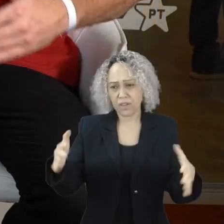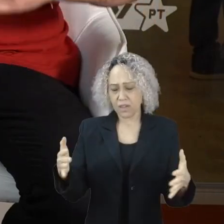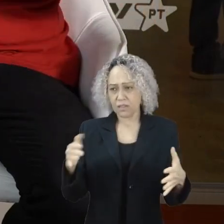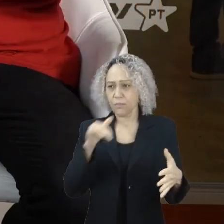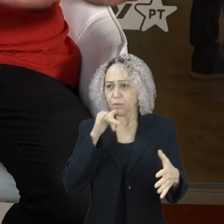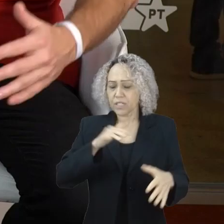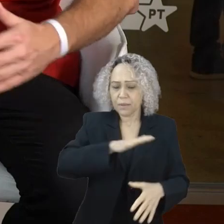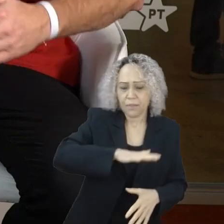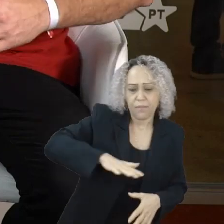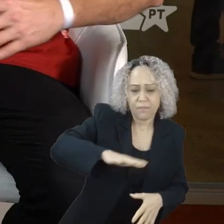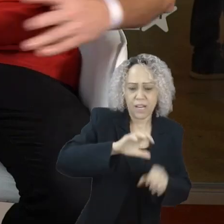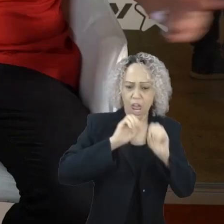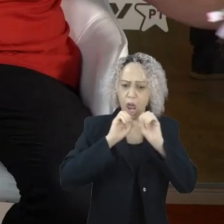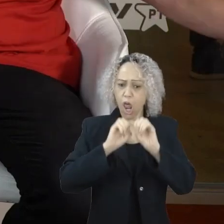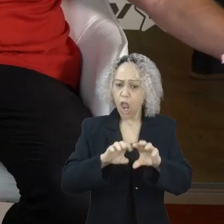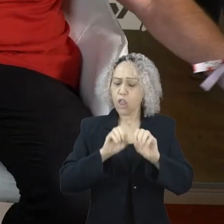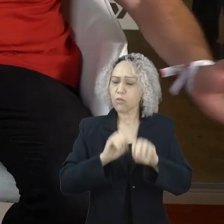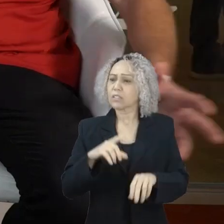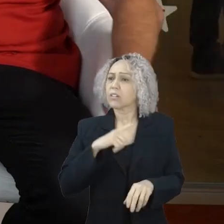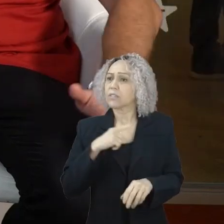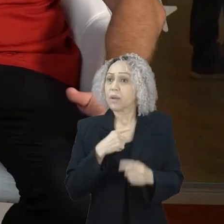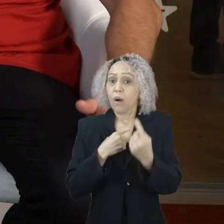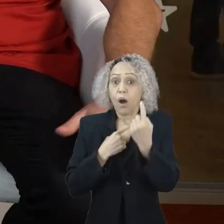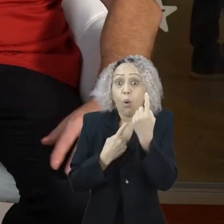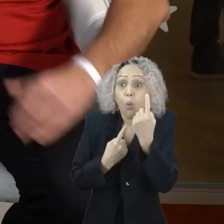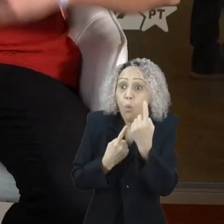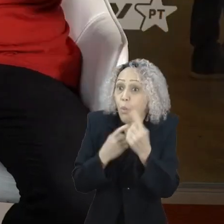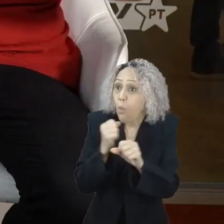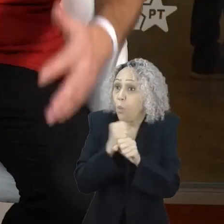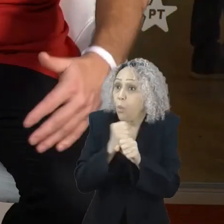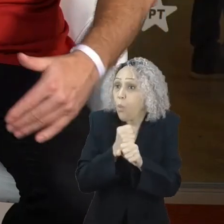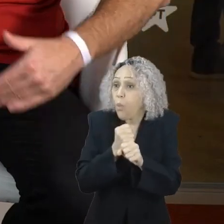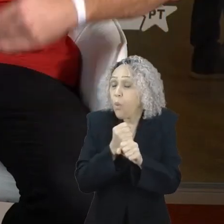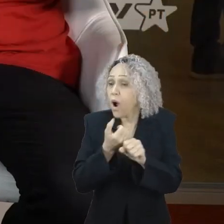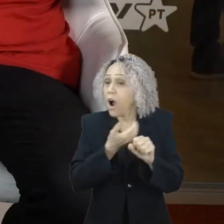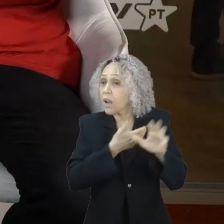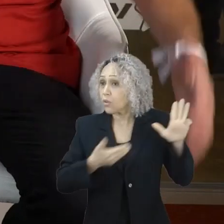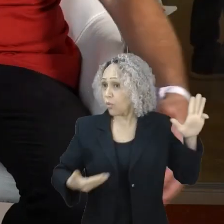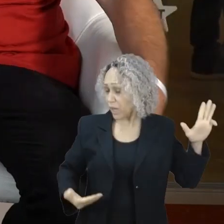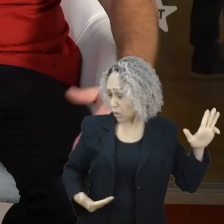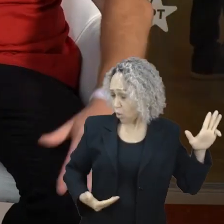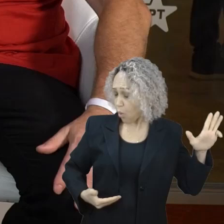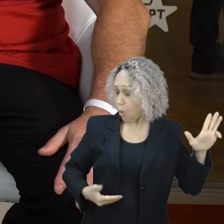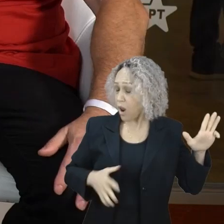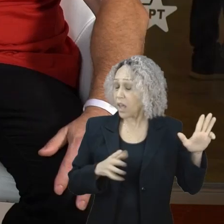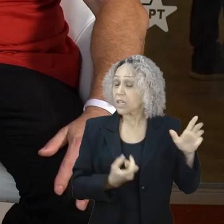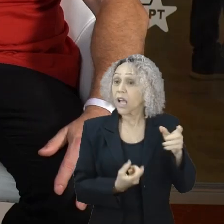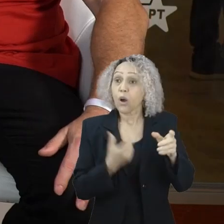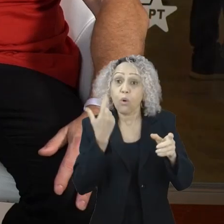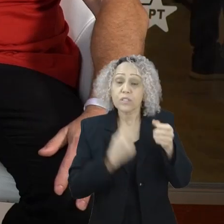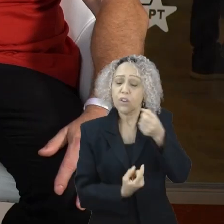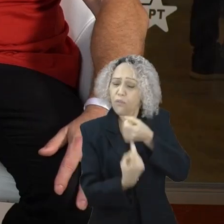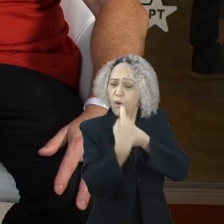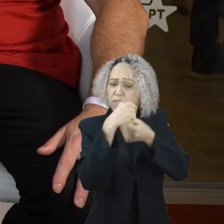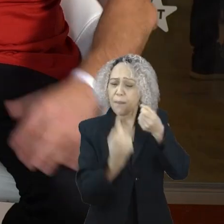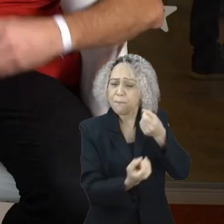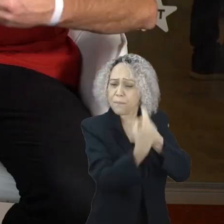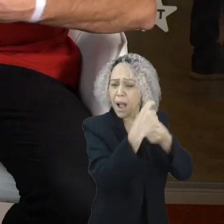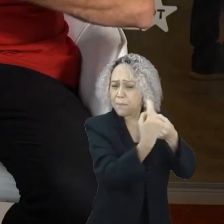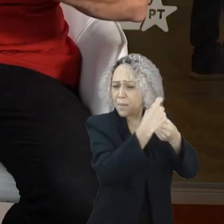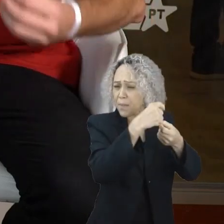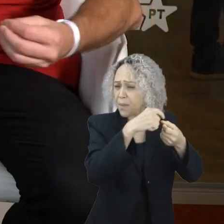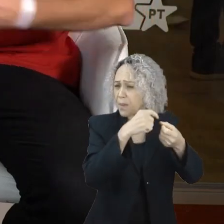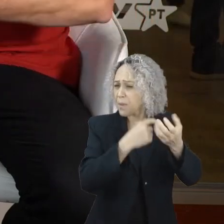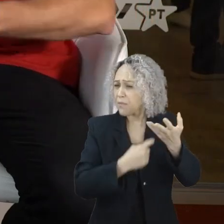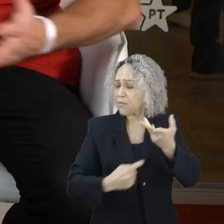pelo descaso, pelo retrocesso desses últimos 6 anos. Obras sendo retomadas, programas sendo retomados, né? A